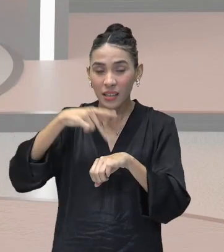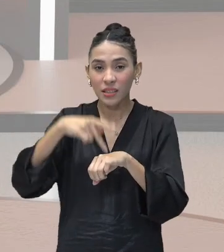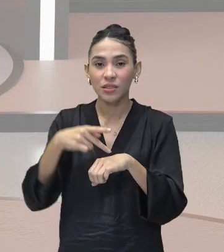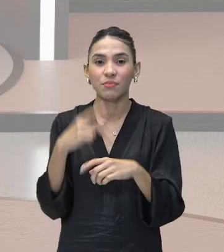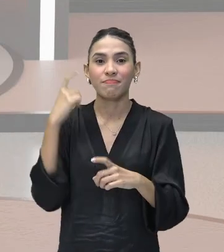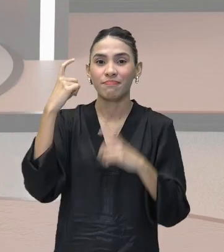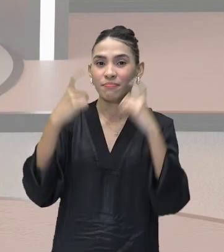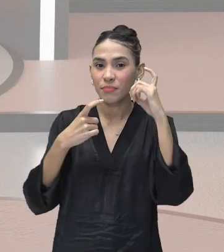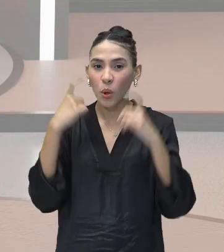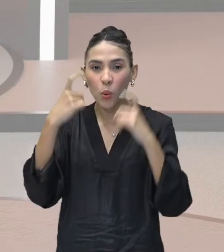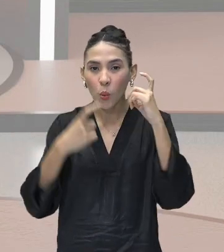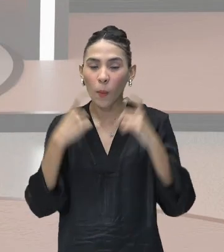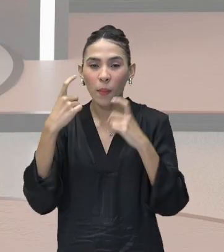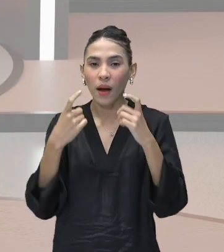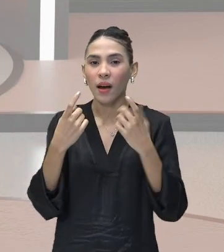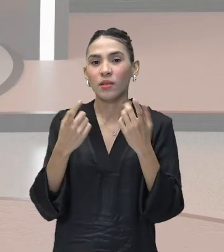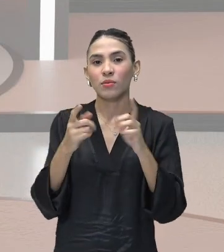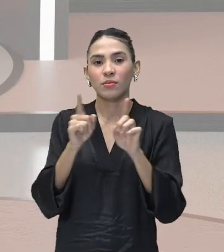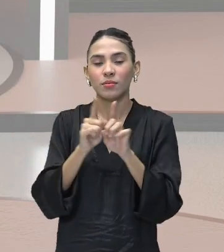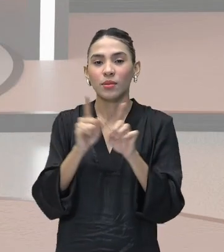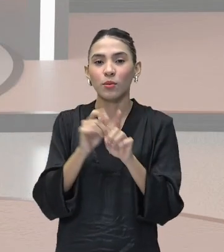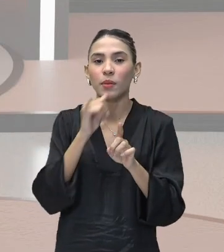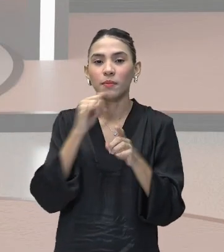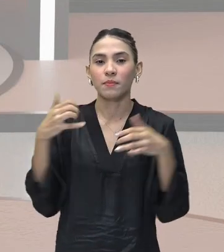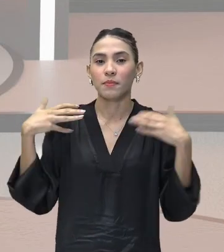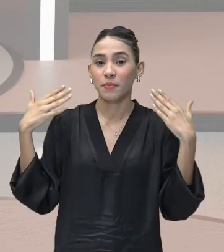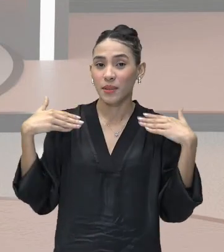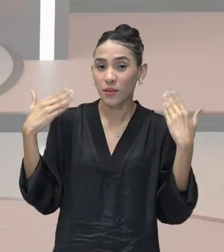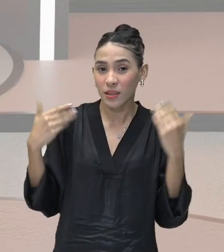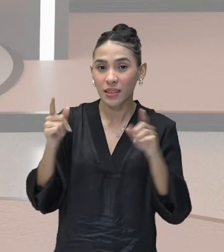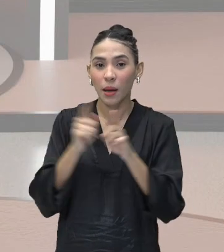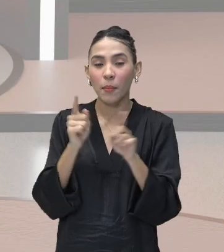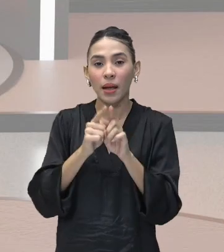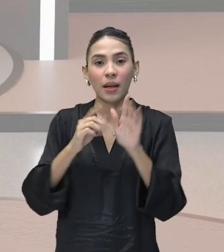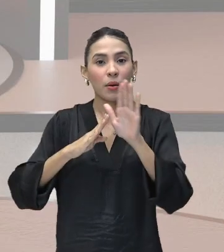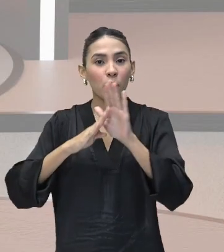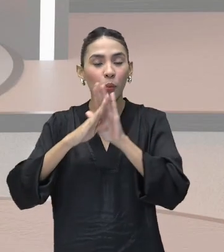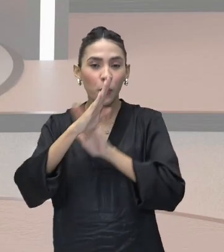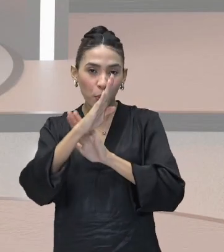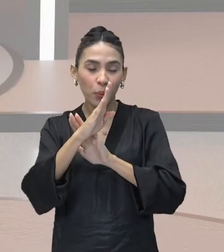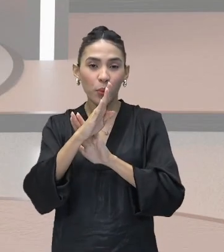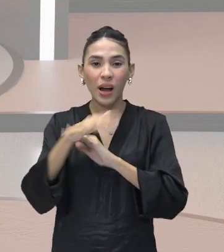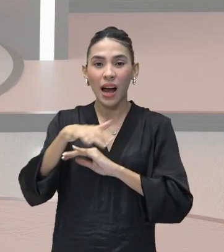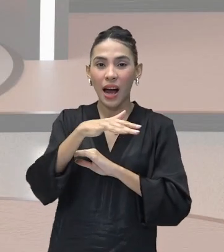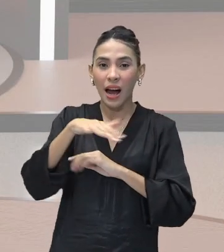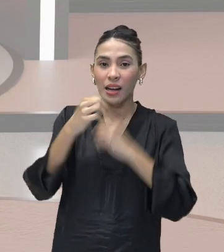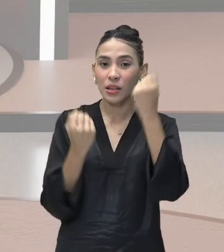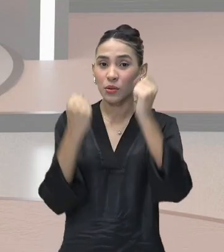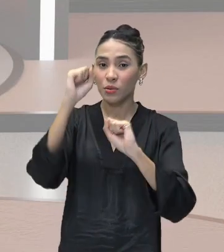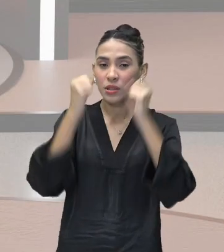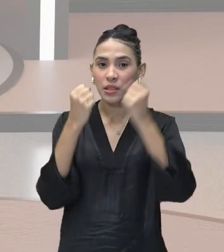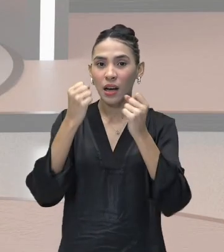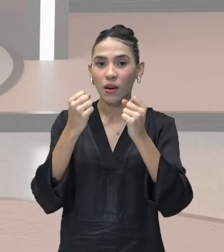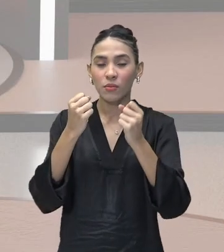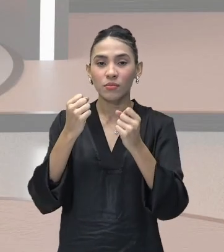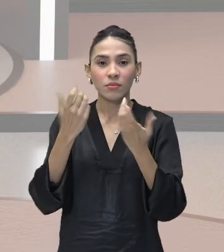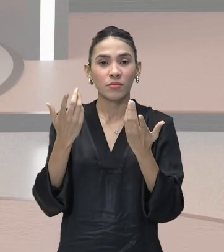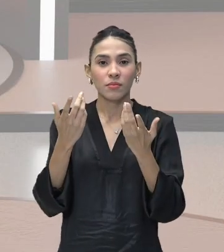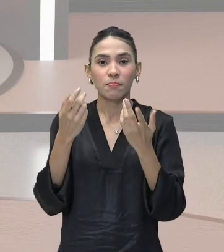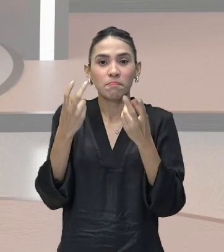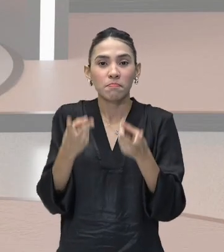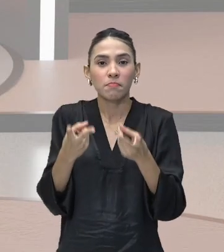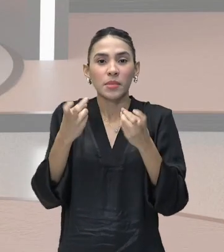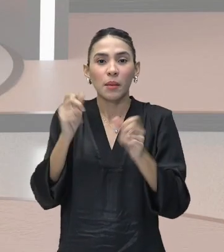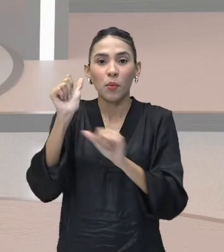eufórica, ali contente, por conta do crescimento industrial que teve, de repente se vê na miséria,